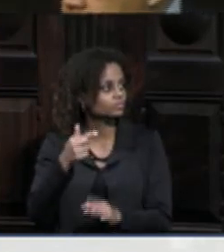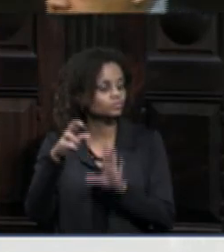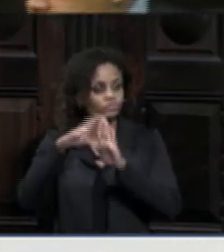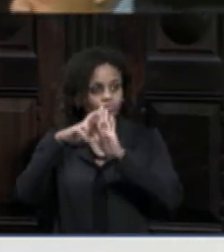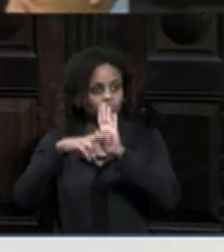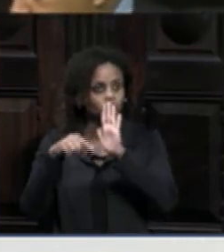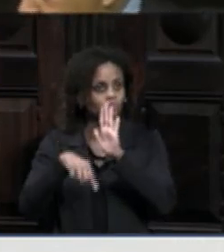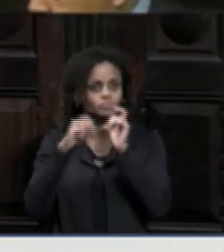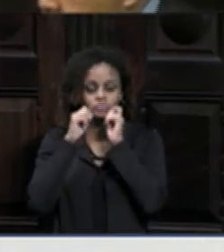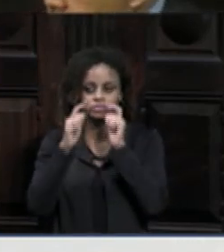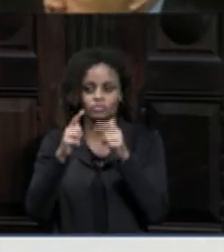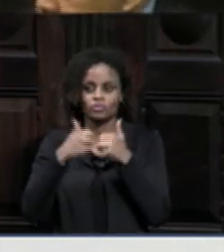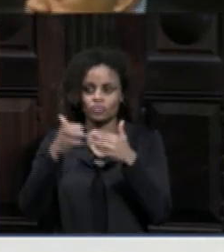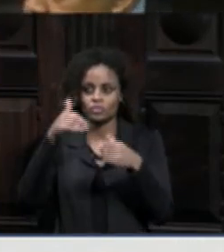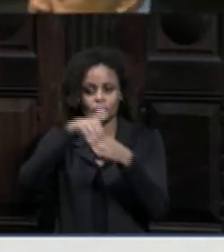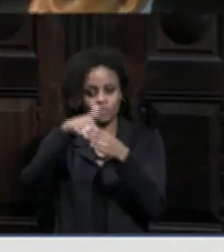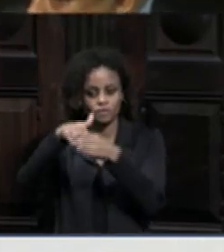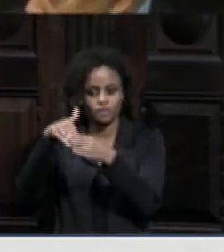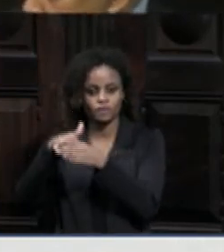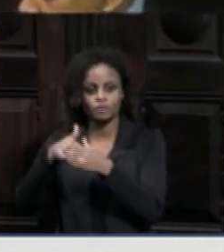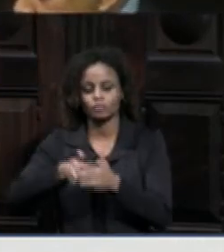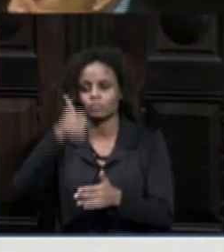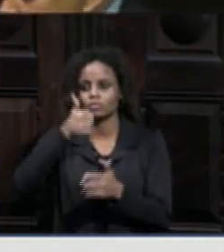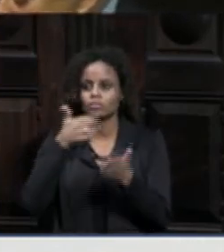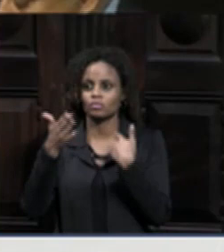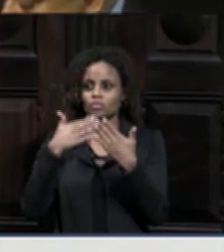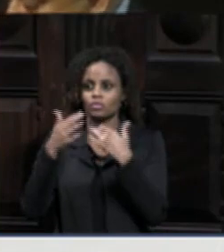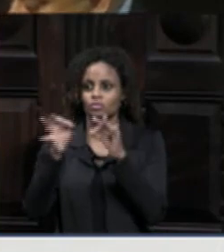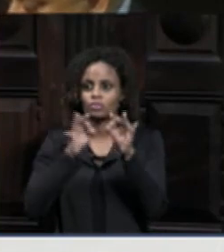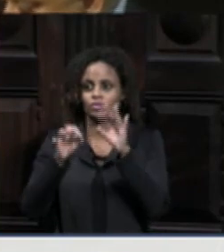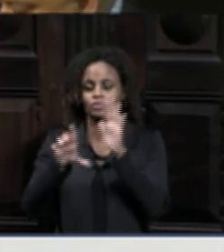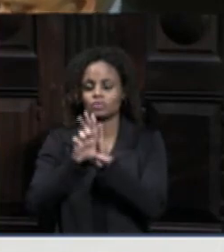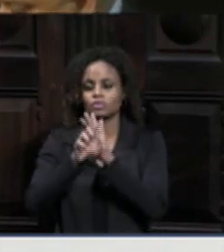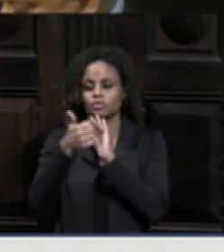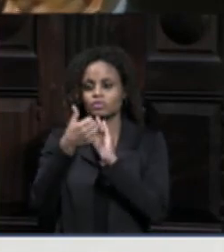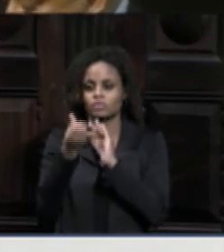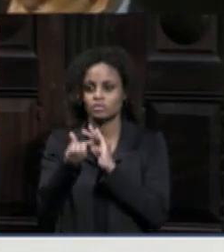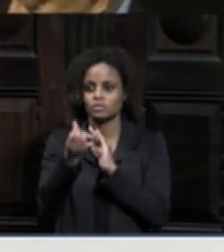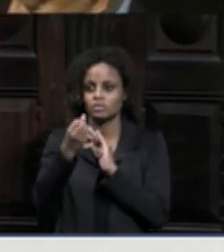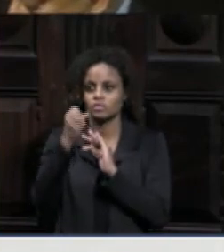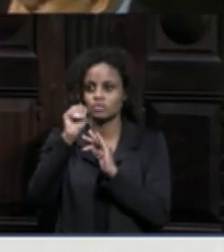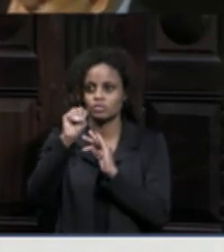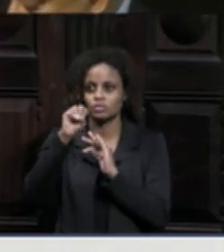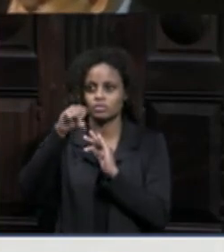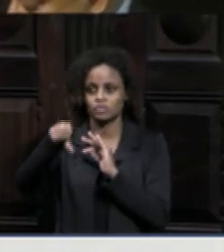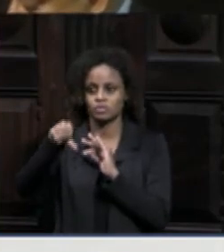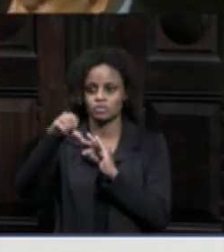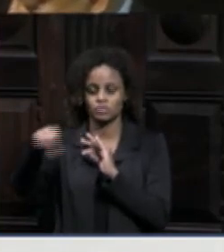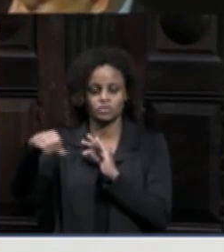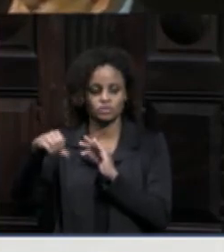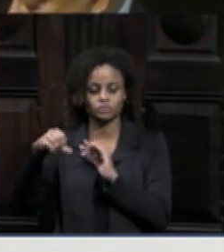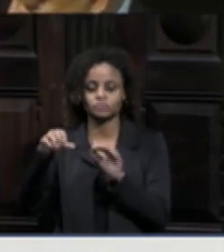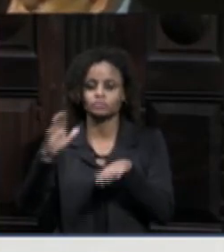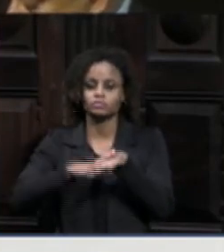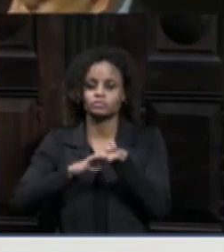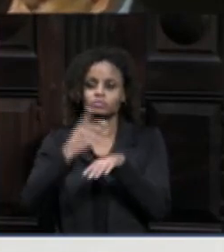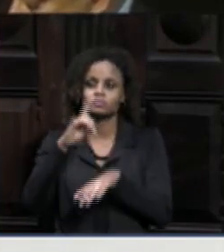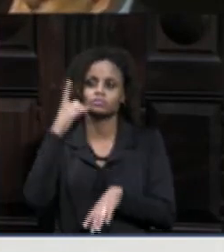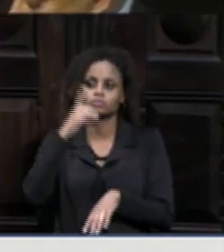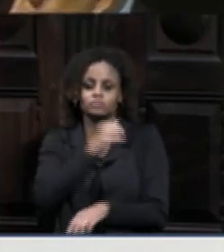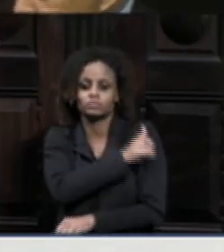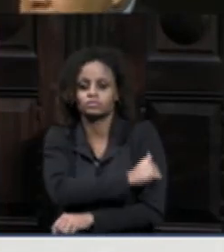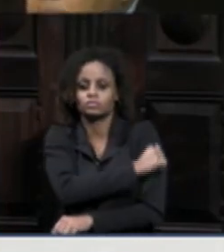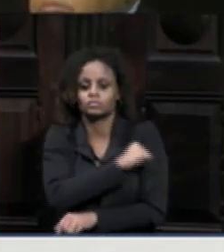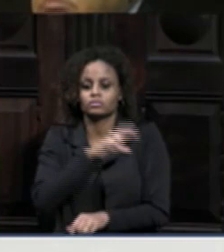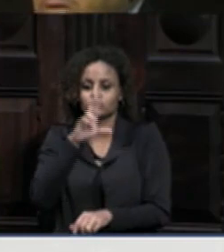ordinária, em votação, em primeira discussão, projeto de lei 1689/2012, de autoria da deputada enfermeira Rejane, que cria o programa